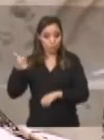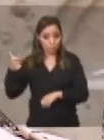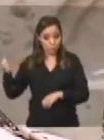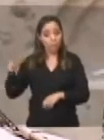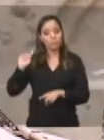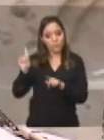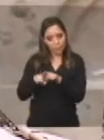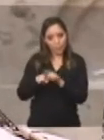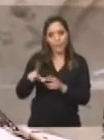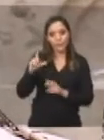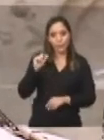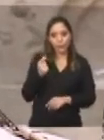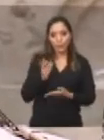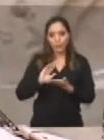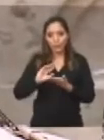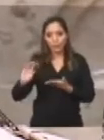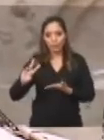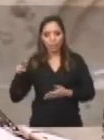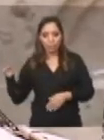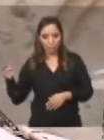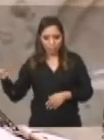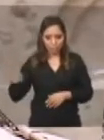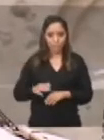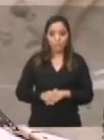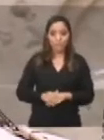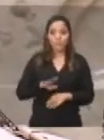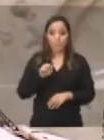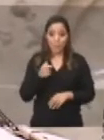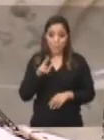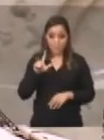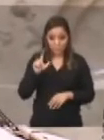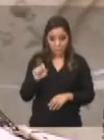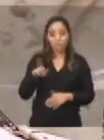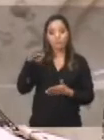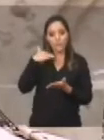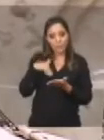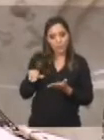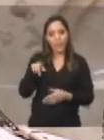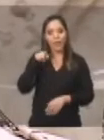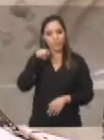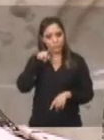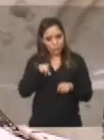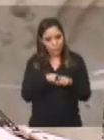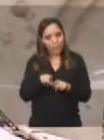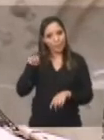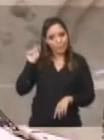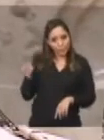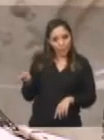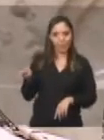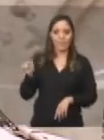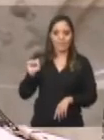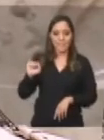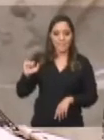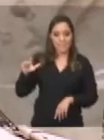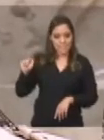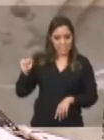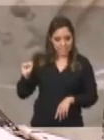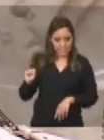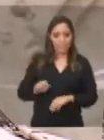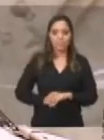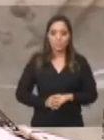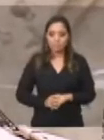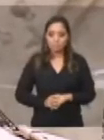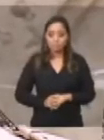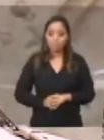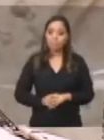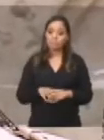Almeida Fatureto. Marcelo Amorim dos Santos foi secretário parlamentar de Silas, exerceu o cargo